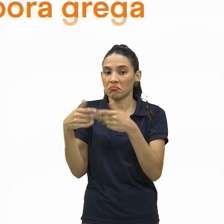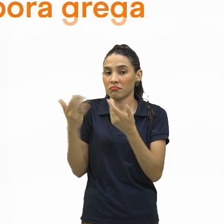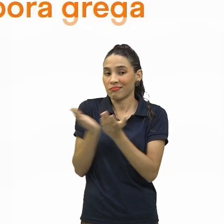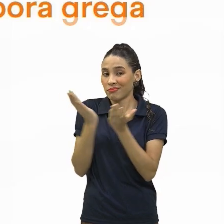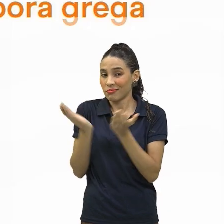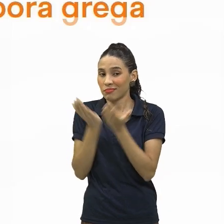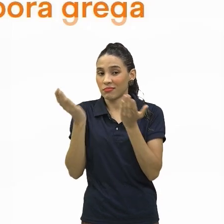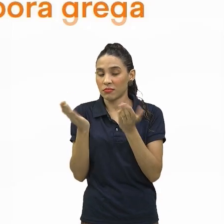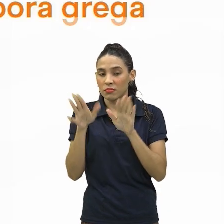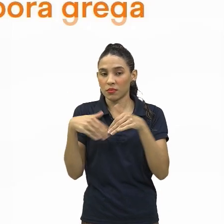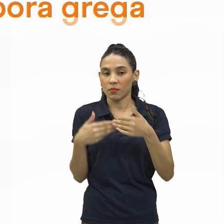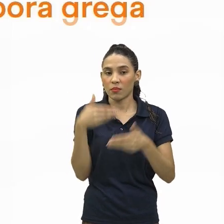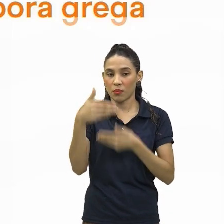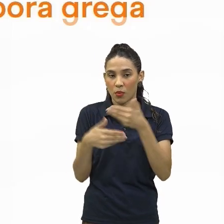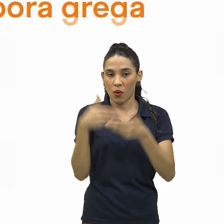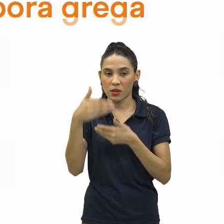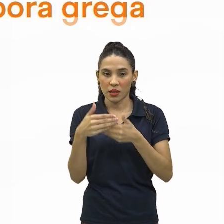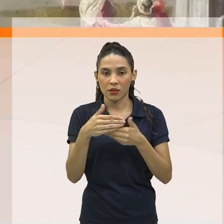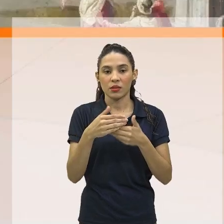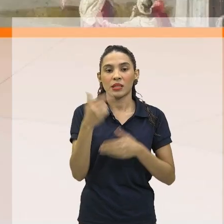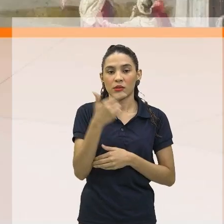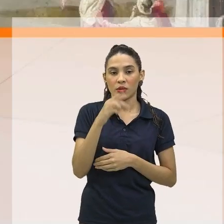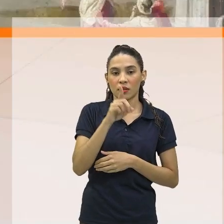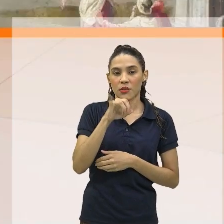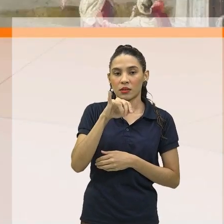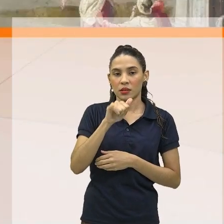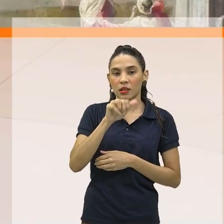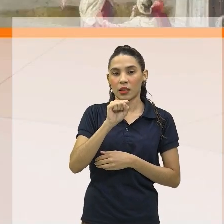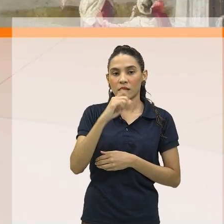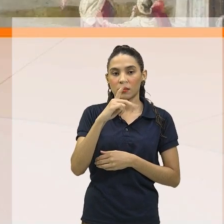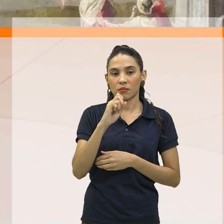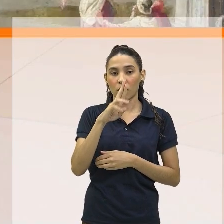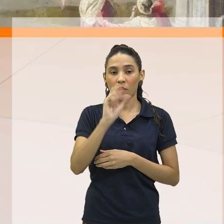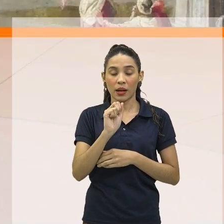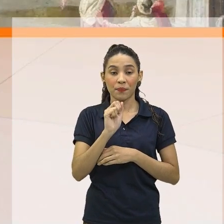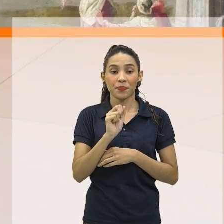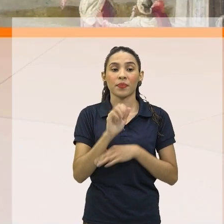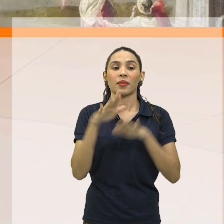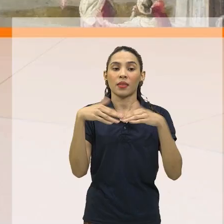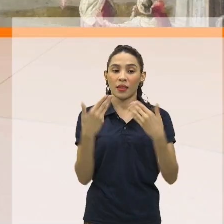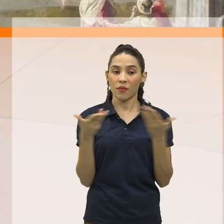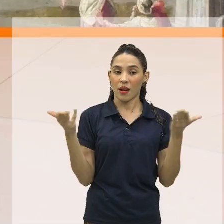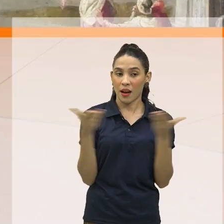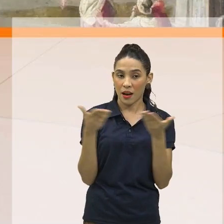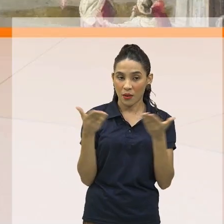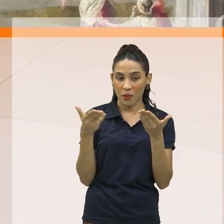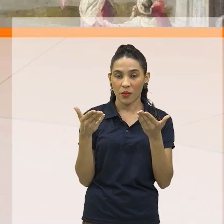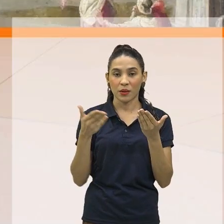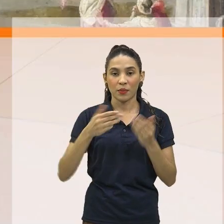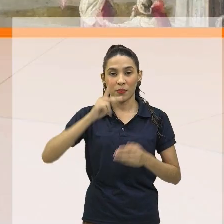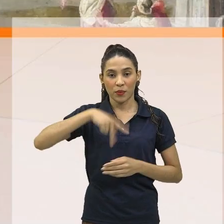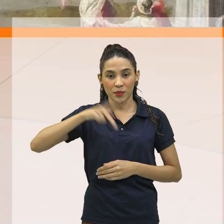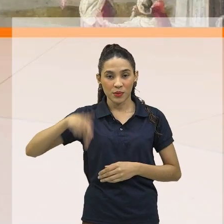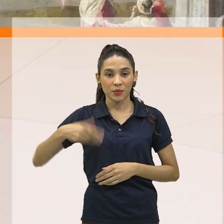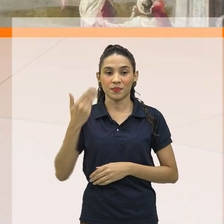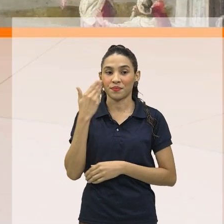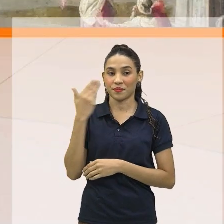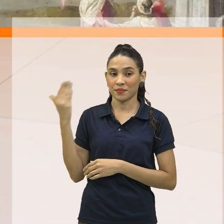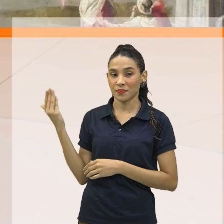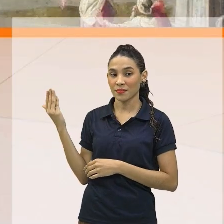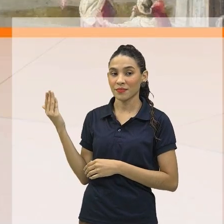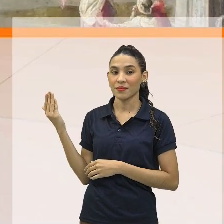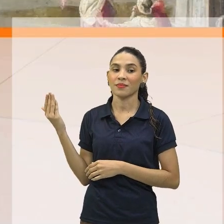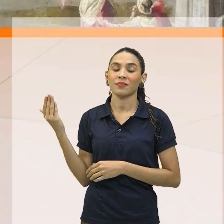leva a esse processo de segunda diáspora. E agora, né, o professor está,